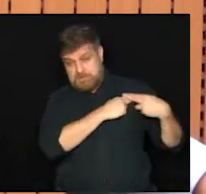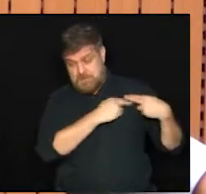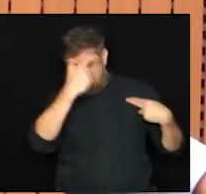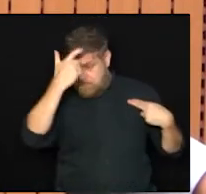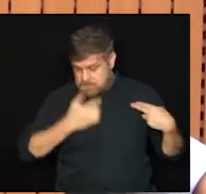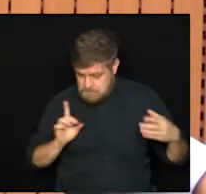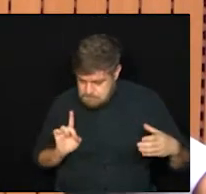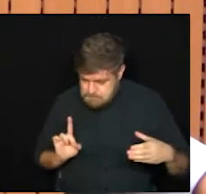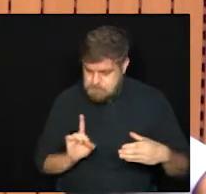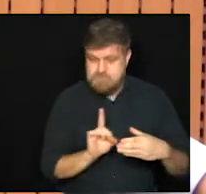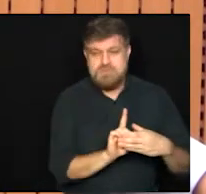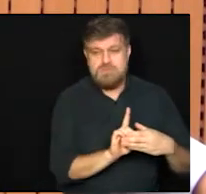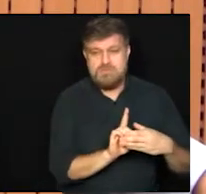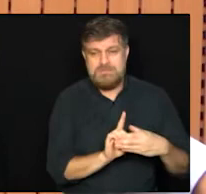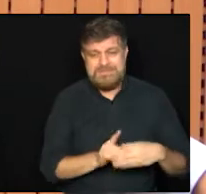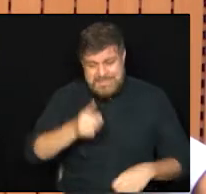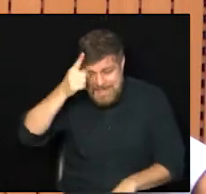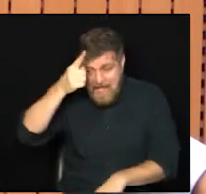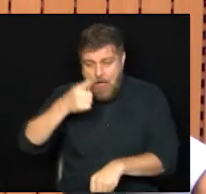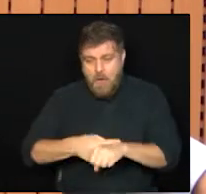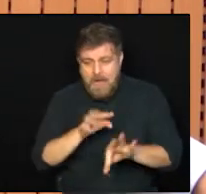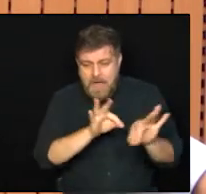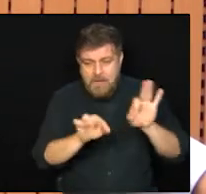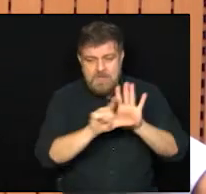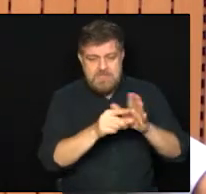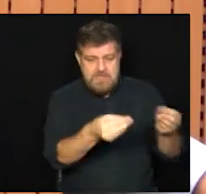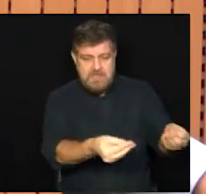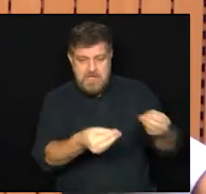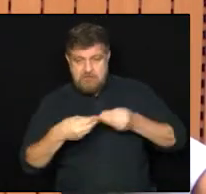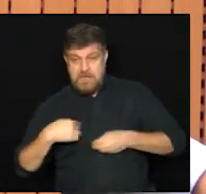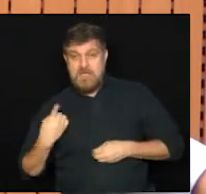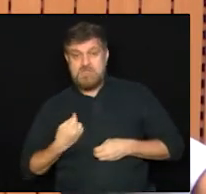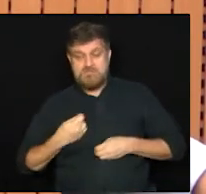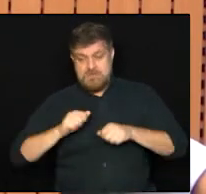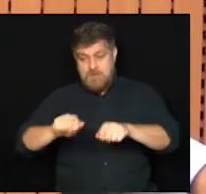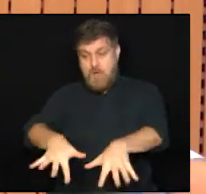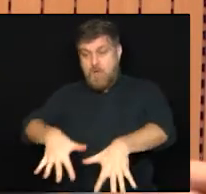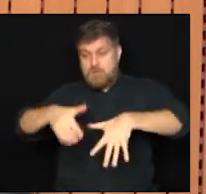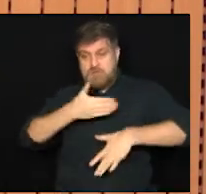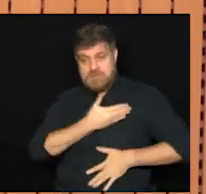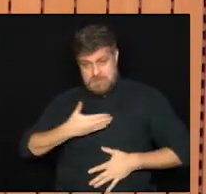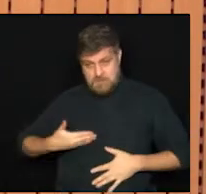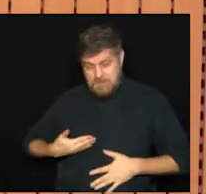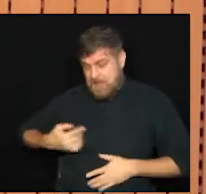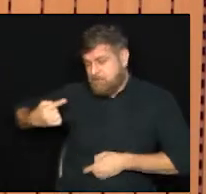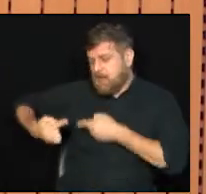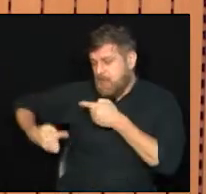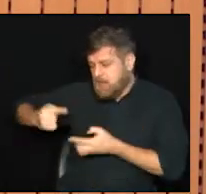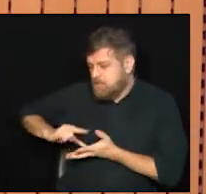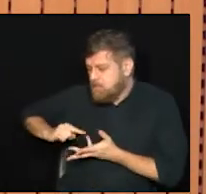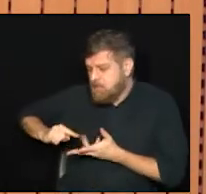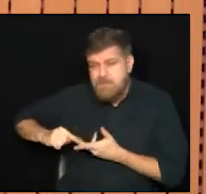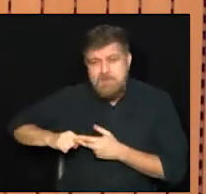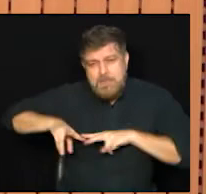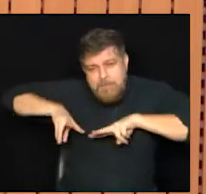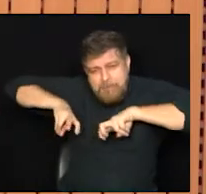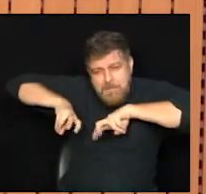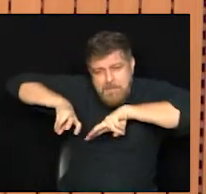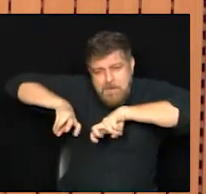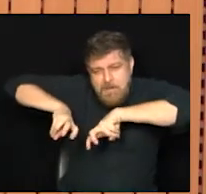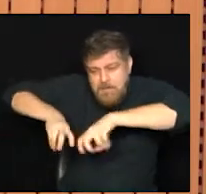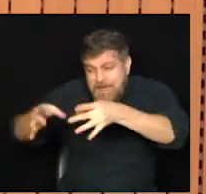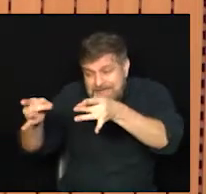nós, assim que o projeto chegar, a gente fazer uma audiência pública para discutir e aprofundar